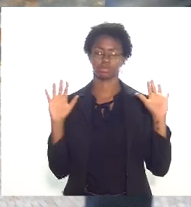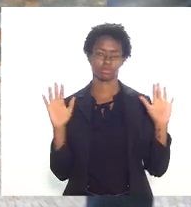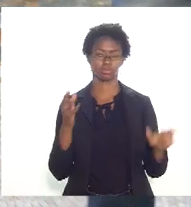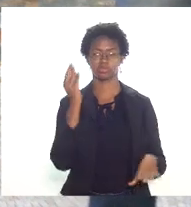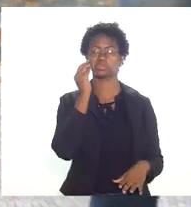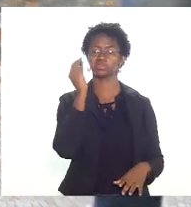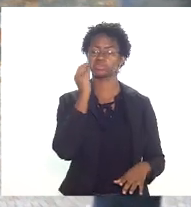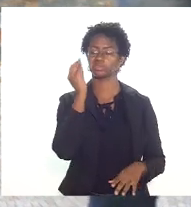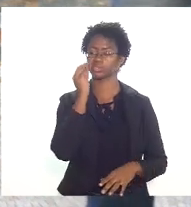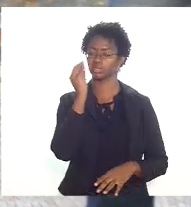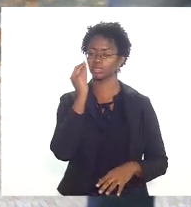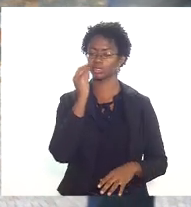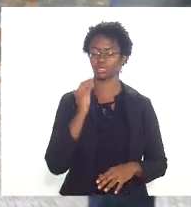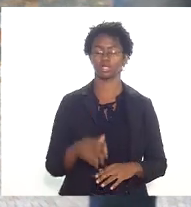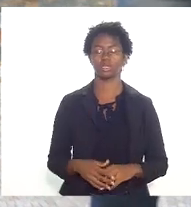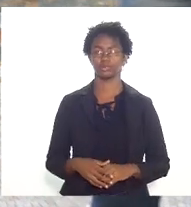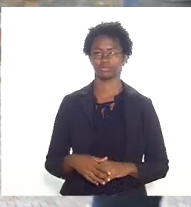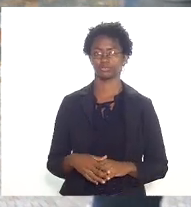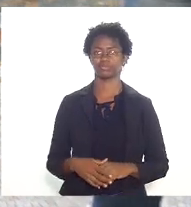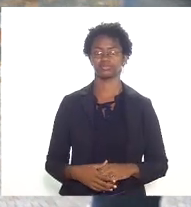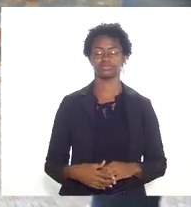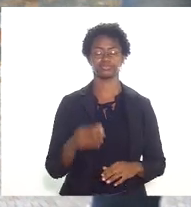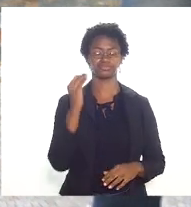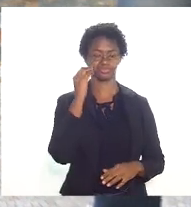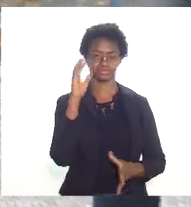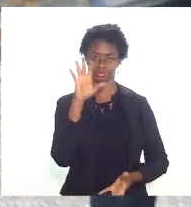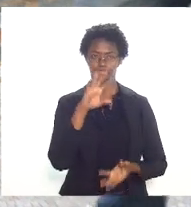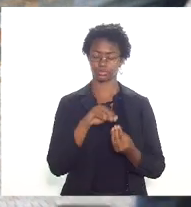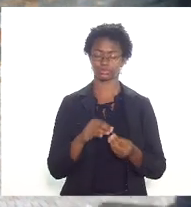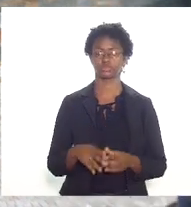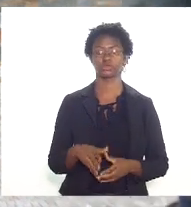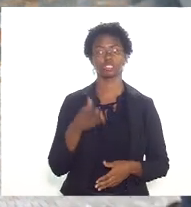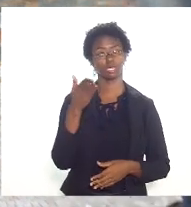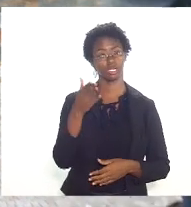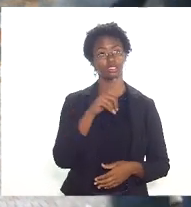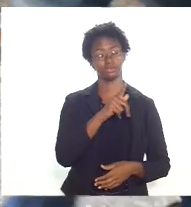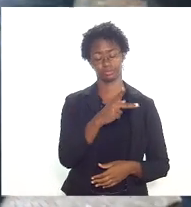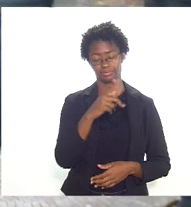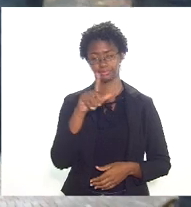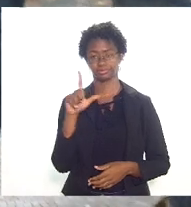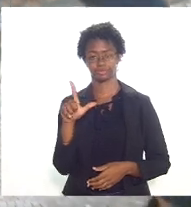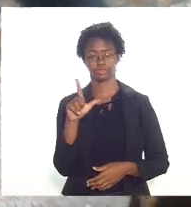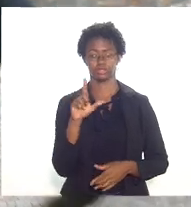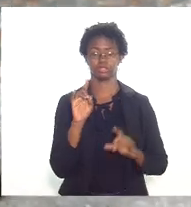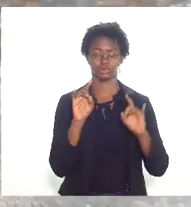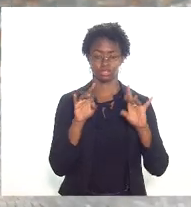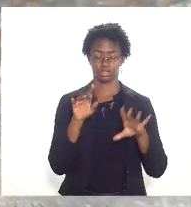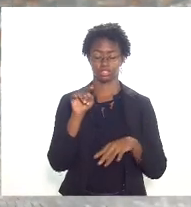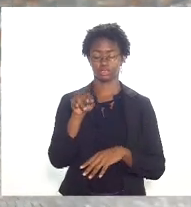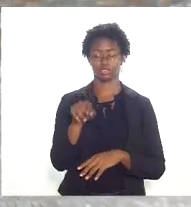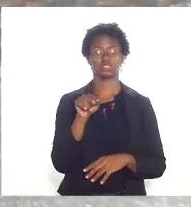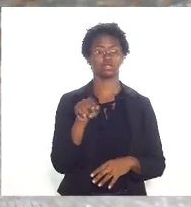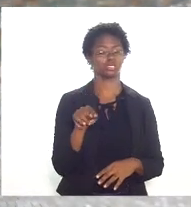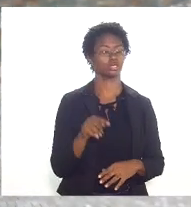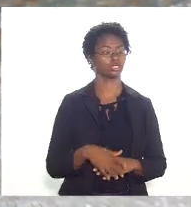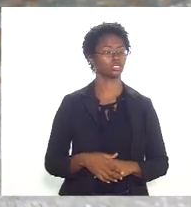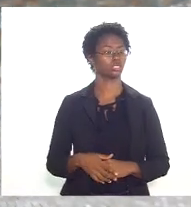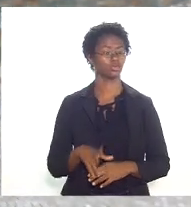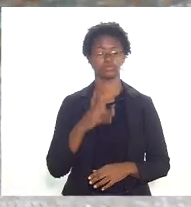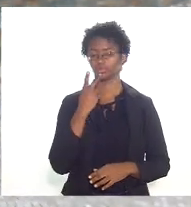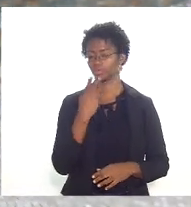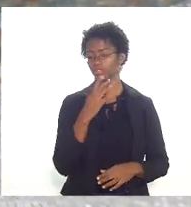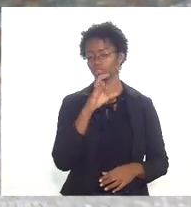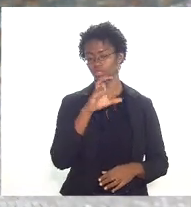tentar fazer uma nessa nesse projeto específico essa mensagem do vendo seu presente o parecer pela